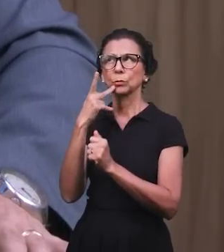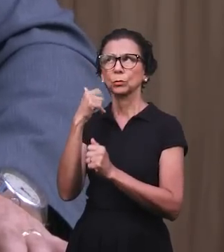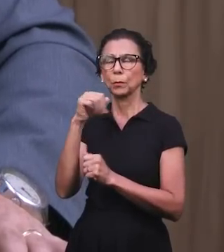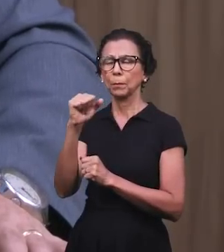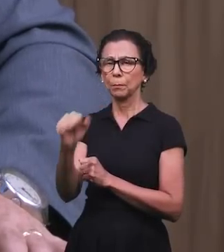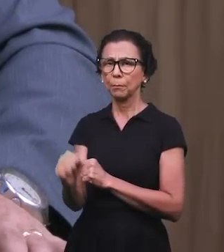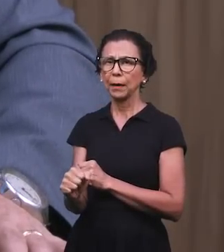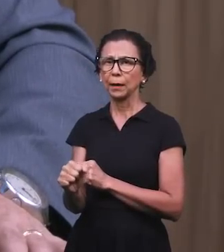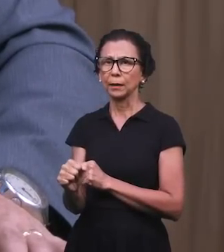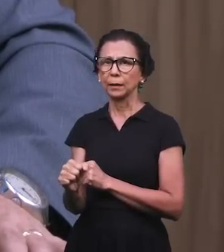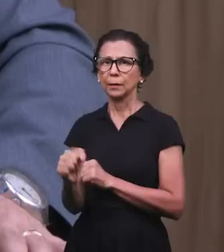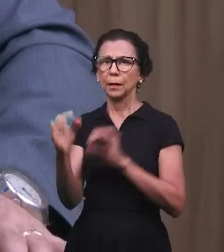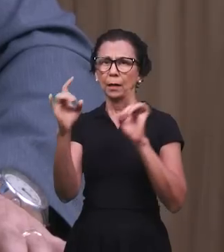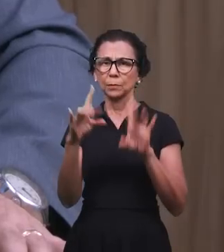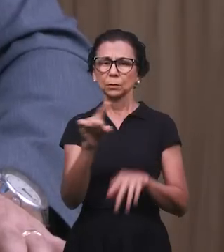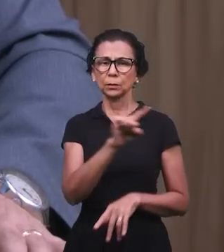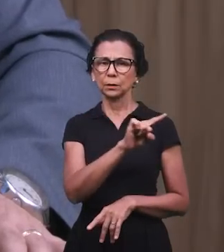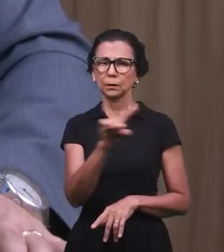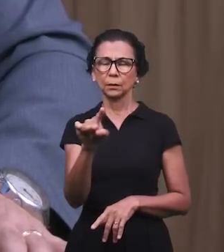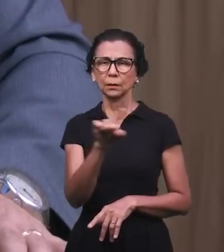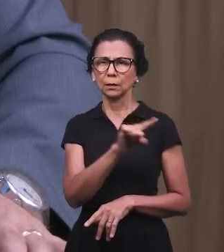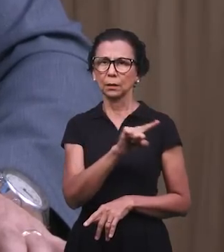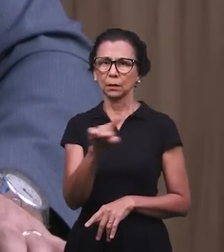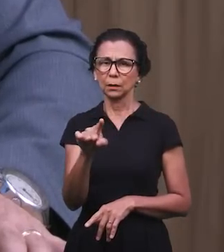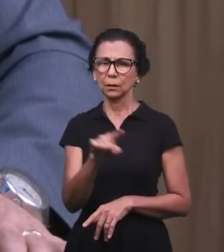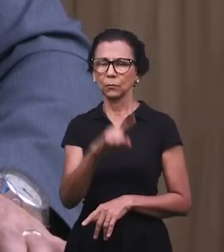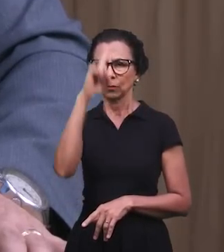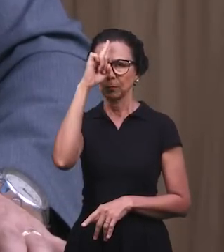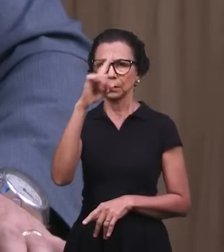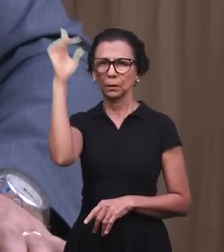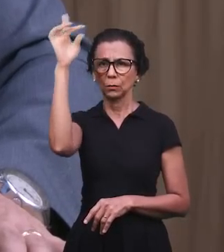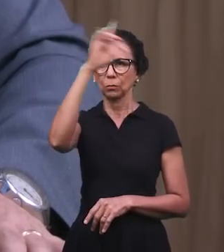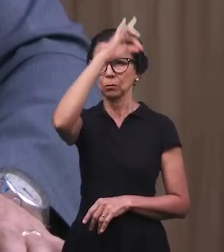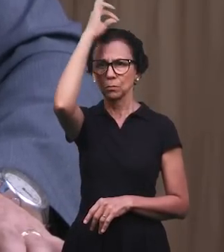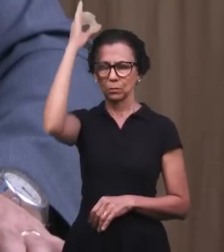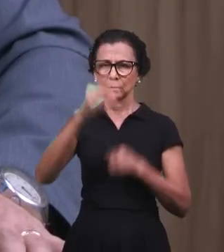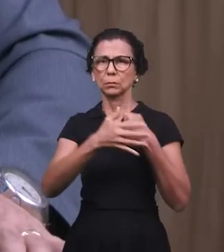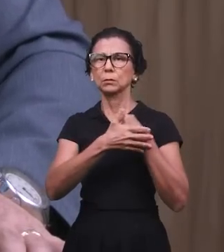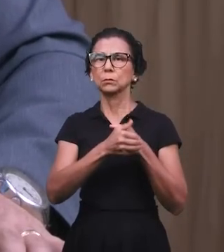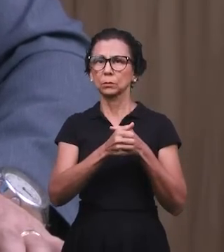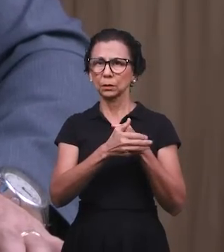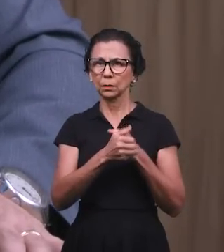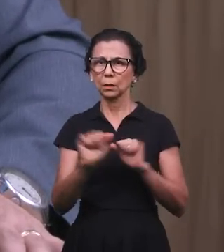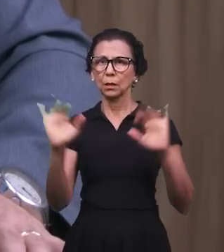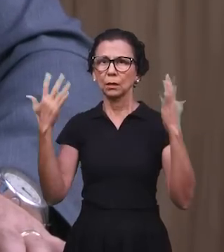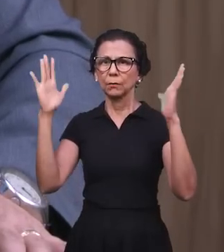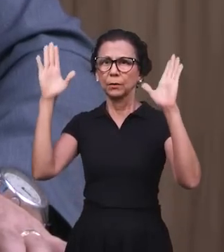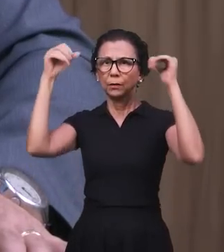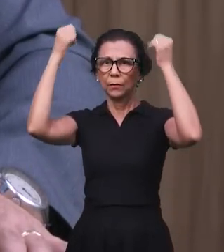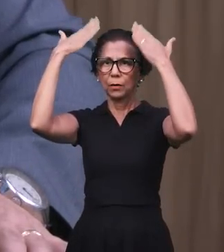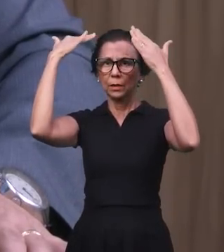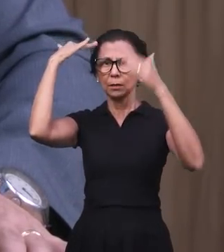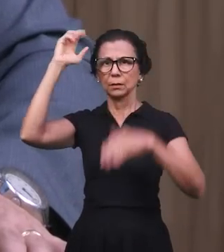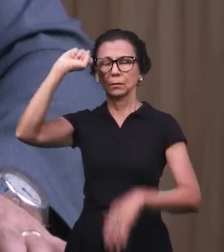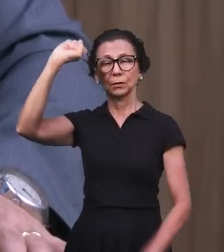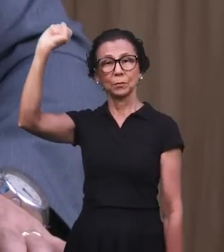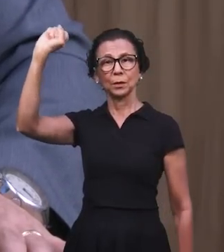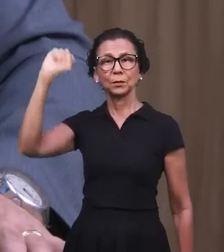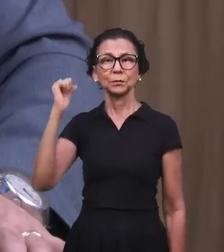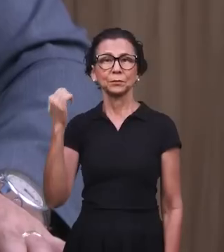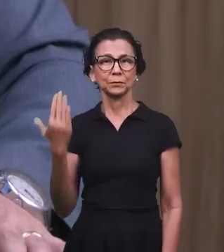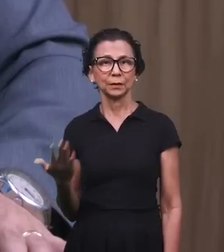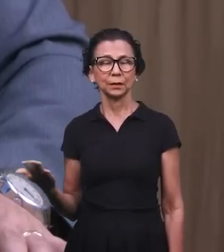deixarei órfãos. Vou deixar o Consolador, o Espírito Santo. Viva o rei Salomão. Glória a Jesus. A igreja hoje,